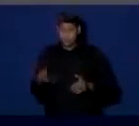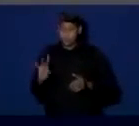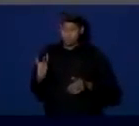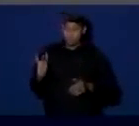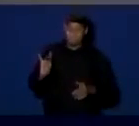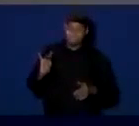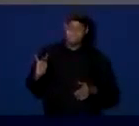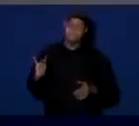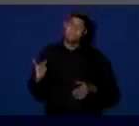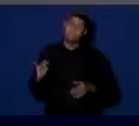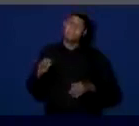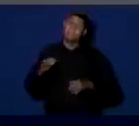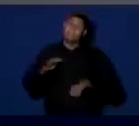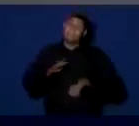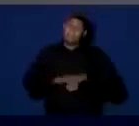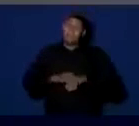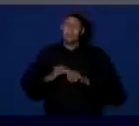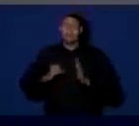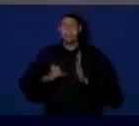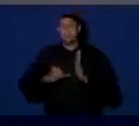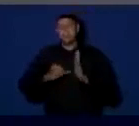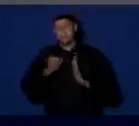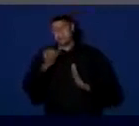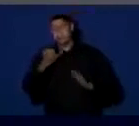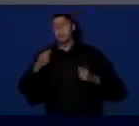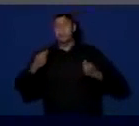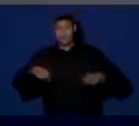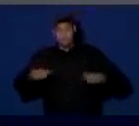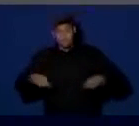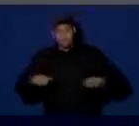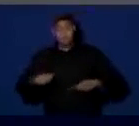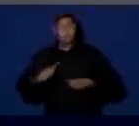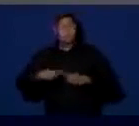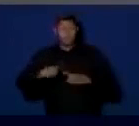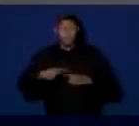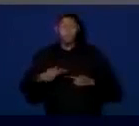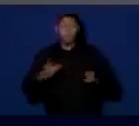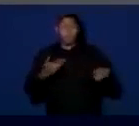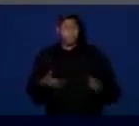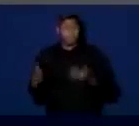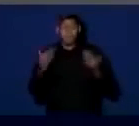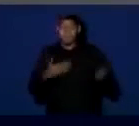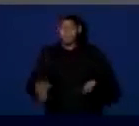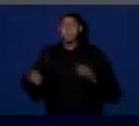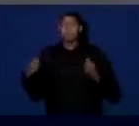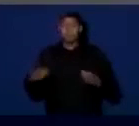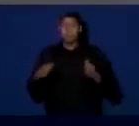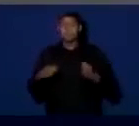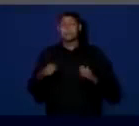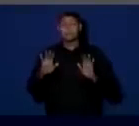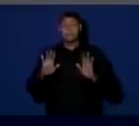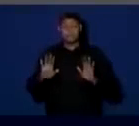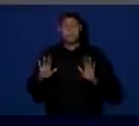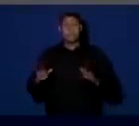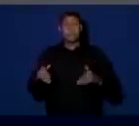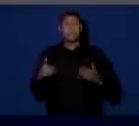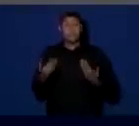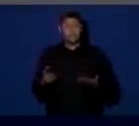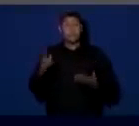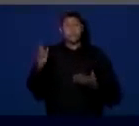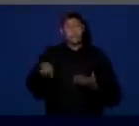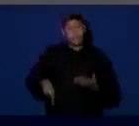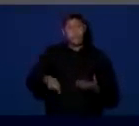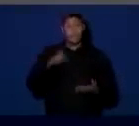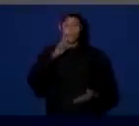isso significa mais inflação, né? Porque vão ter que produzir domesticamente. Vamos dizer assim, então, isso